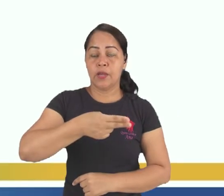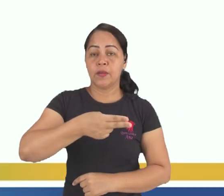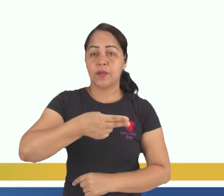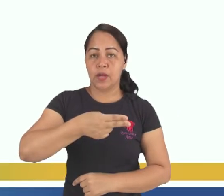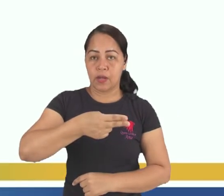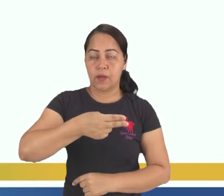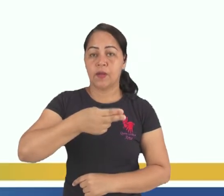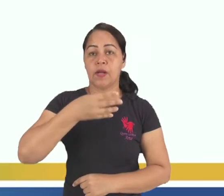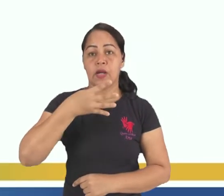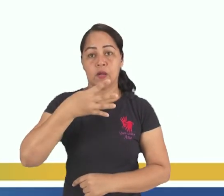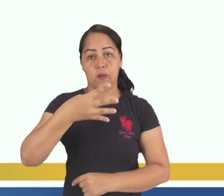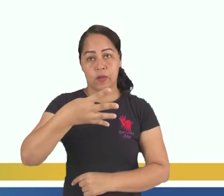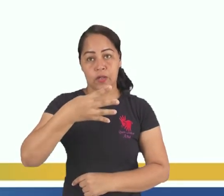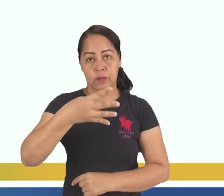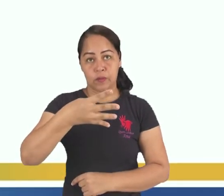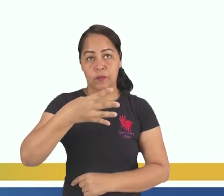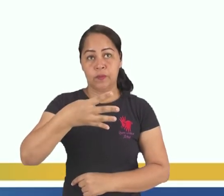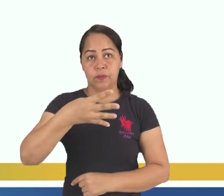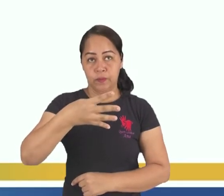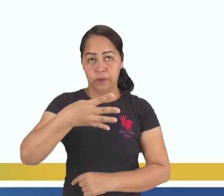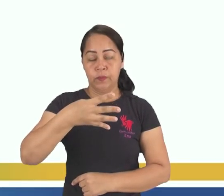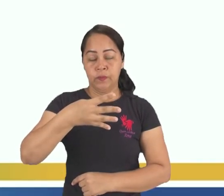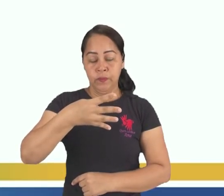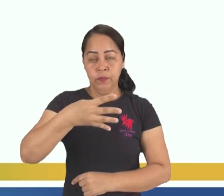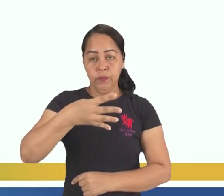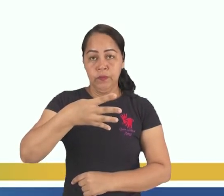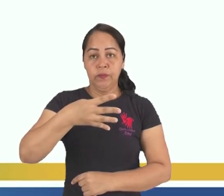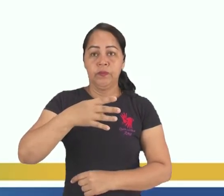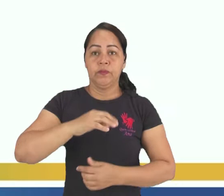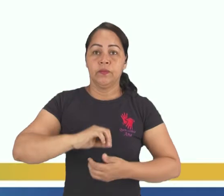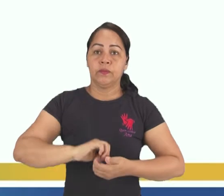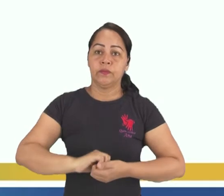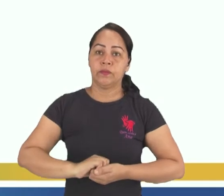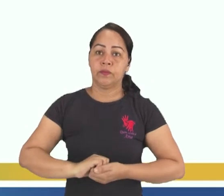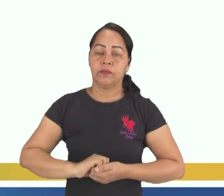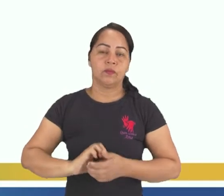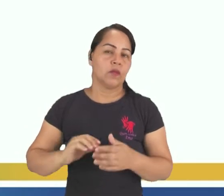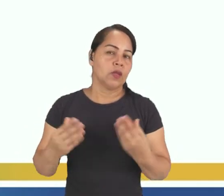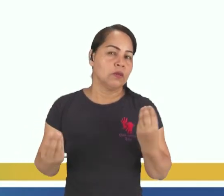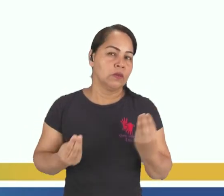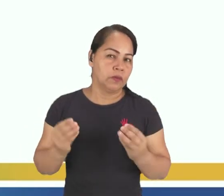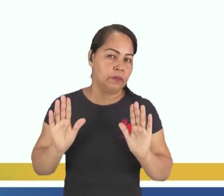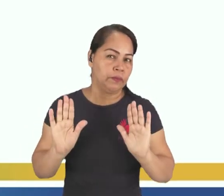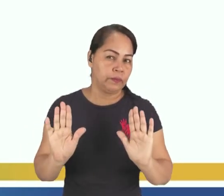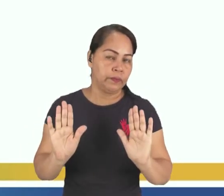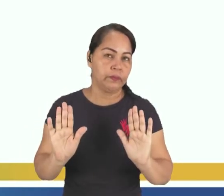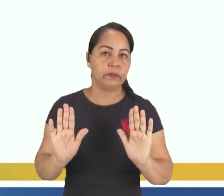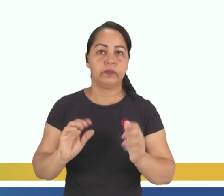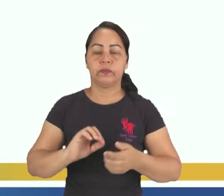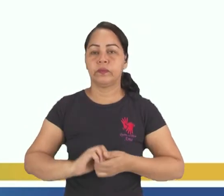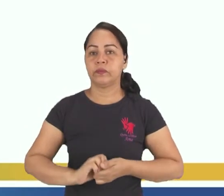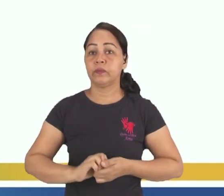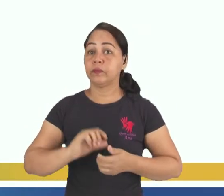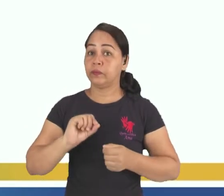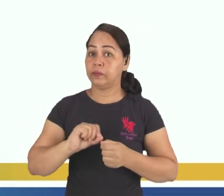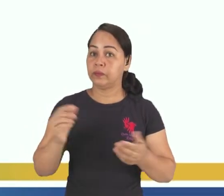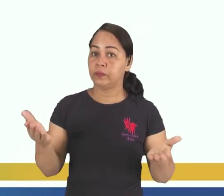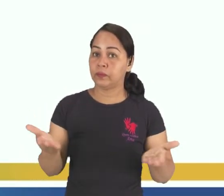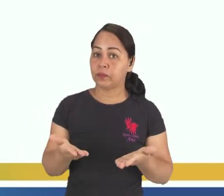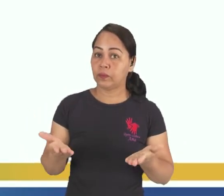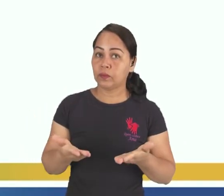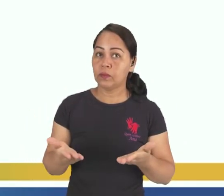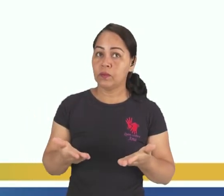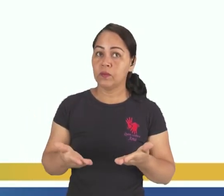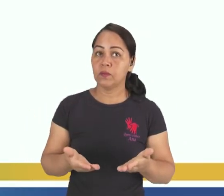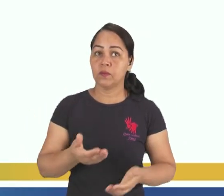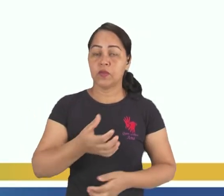fração 5/6. 24 para 6 dá 4. E daí o que eu faço em seguida? Eu pego esse 4 e